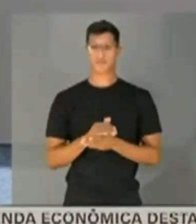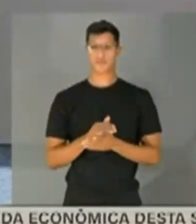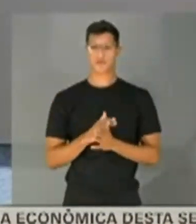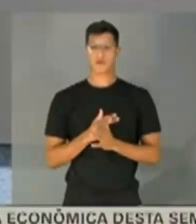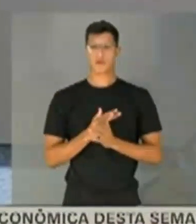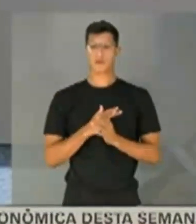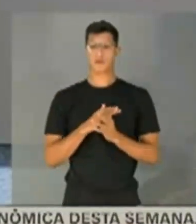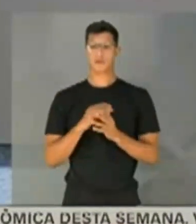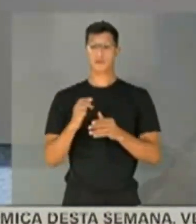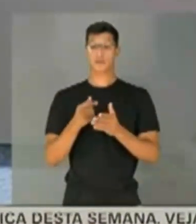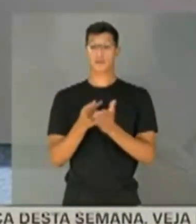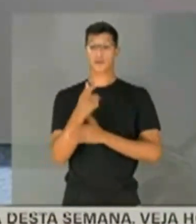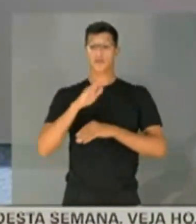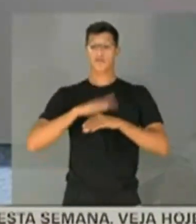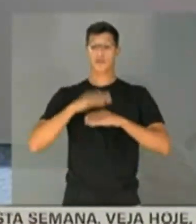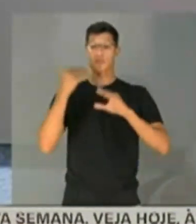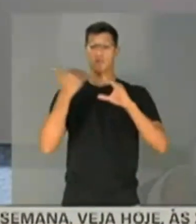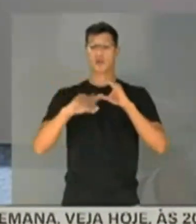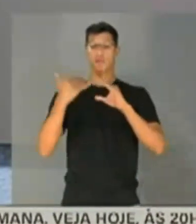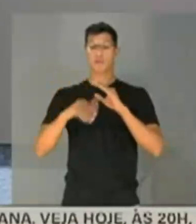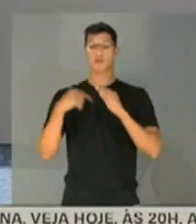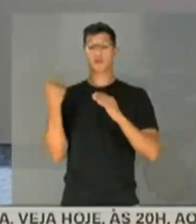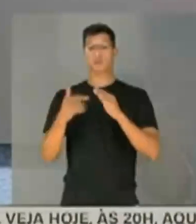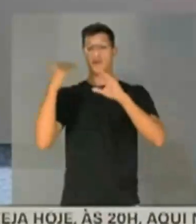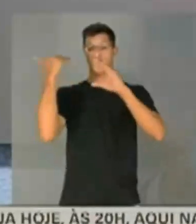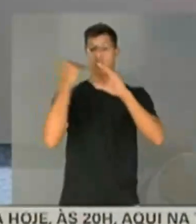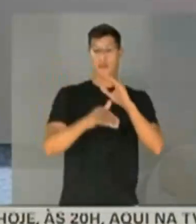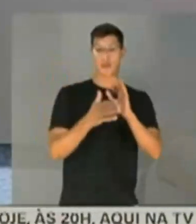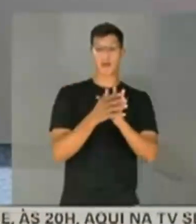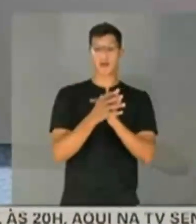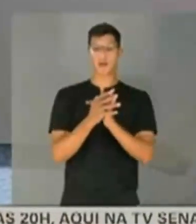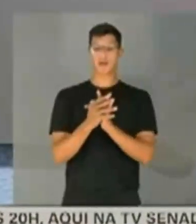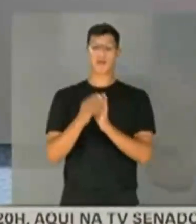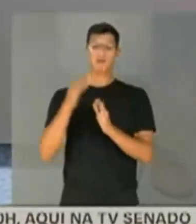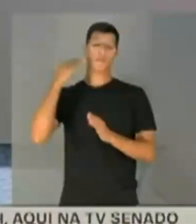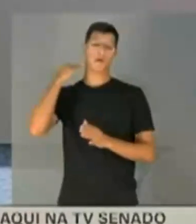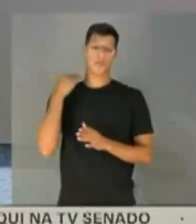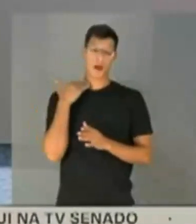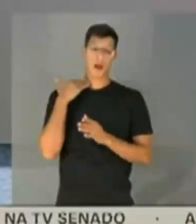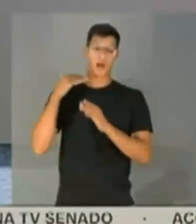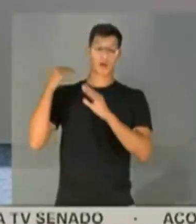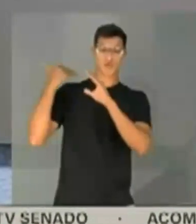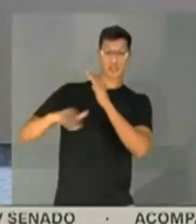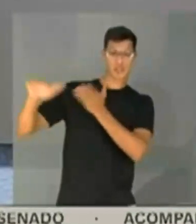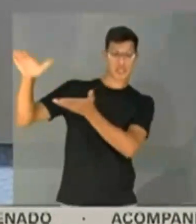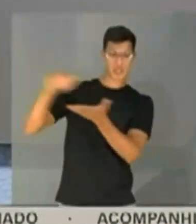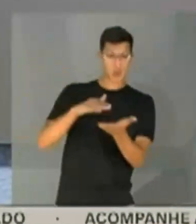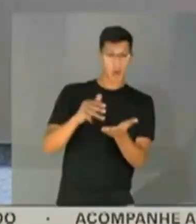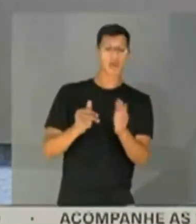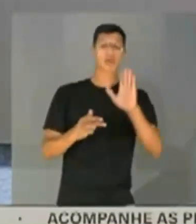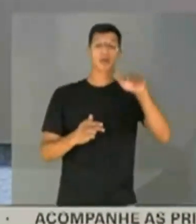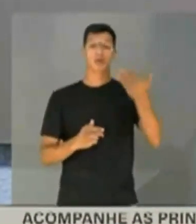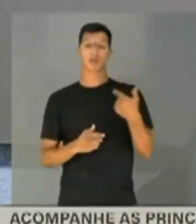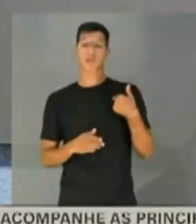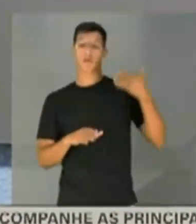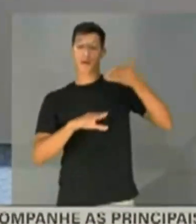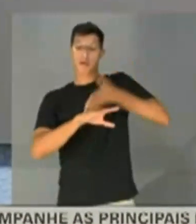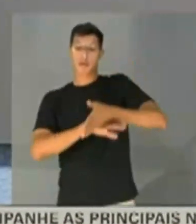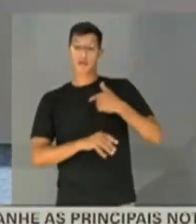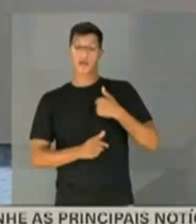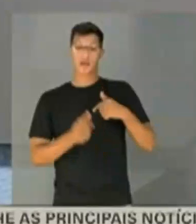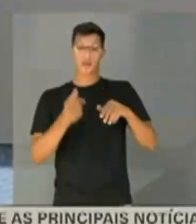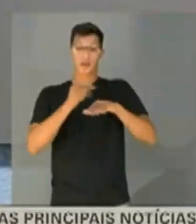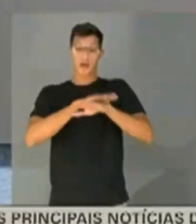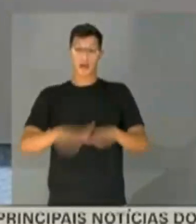E essas compras eram feitas por e-mail, então você mandava e-mail para um banco de fornecedores, enfim. Quando eu entrei, eu acabei